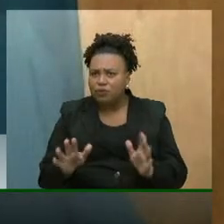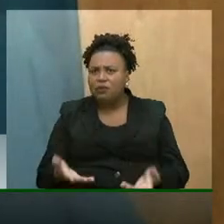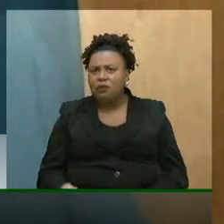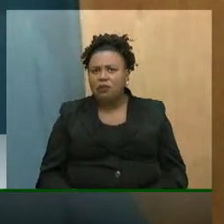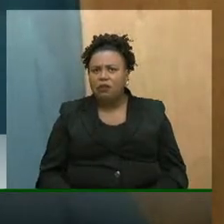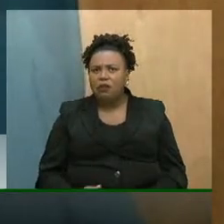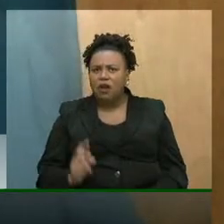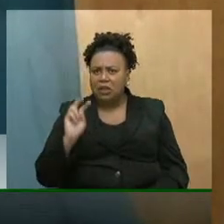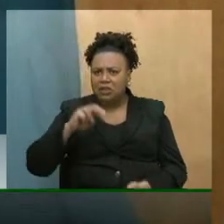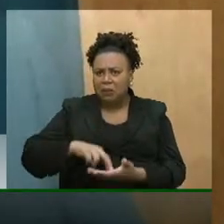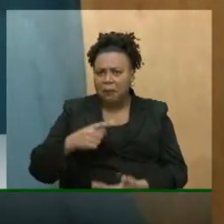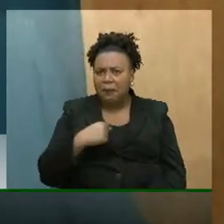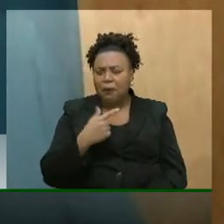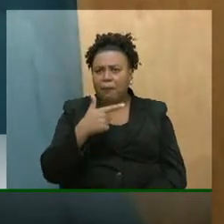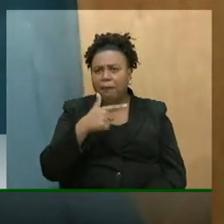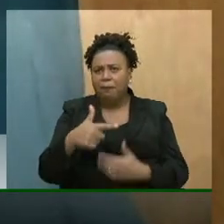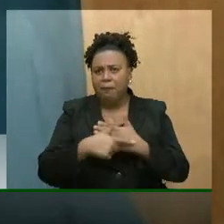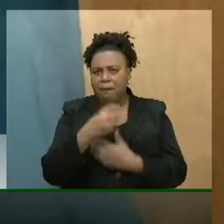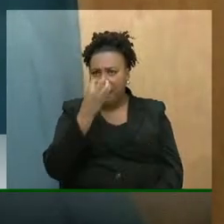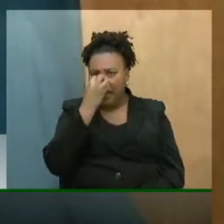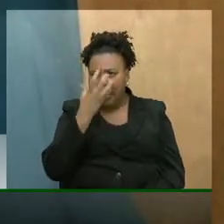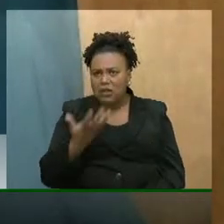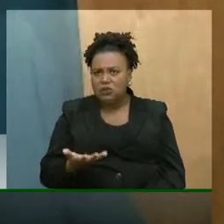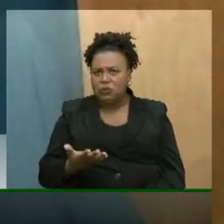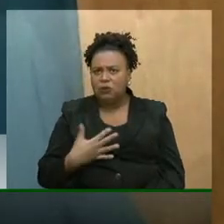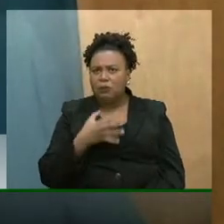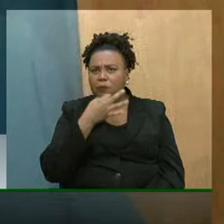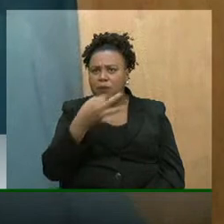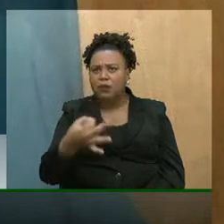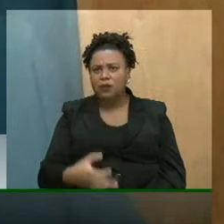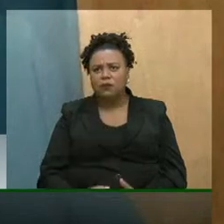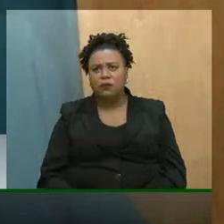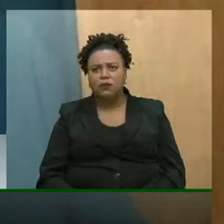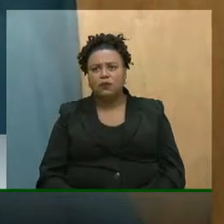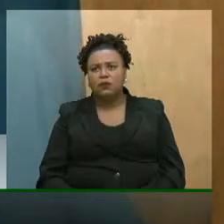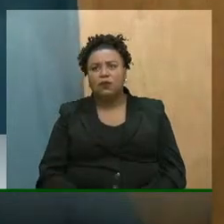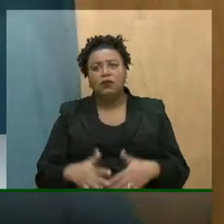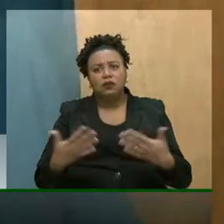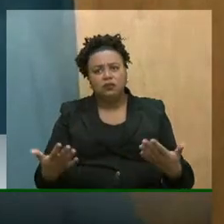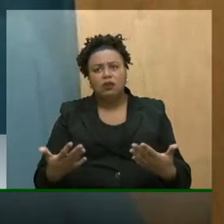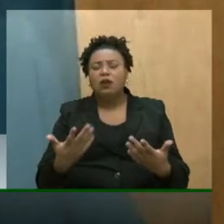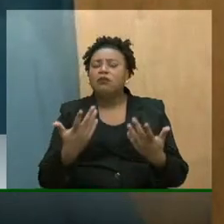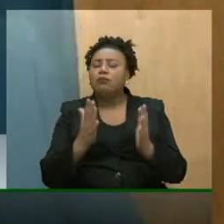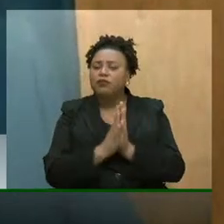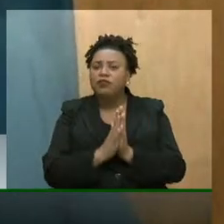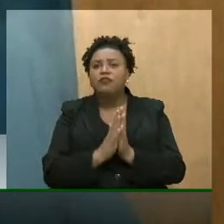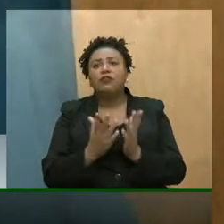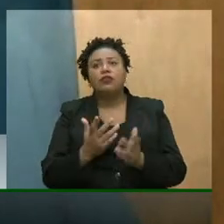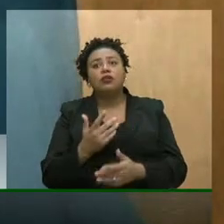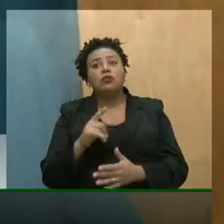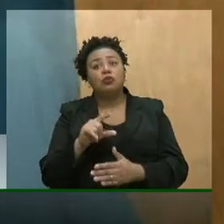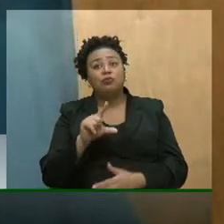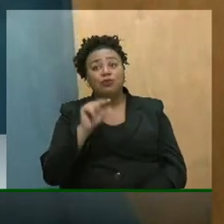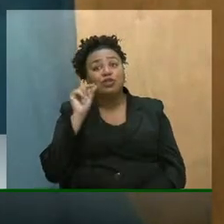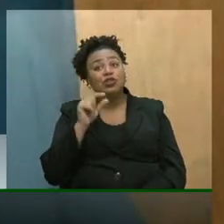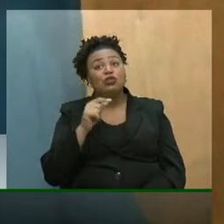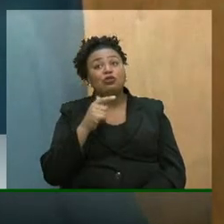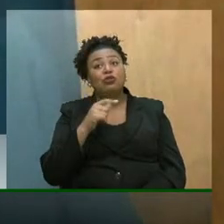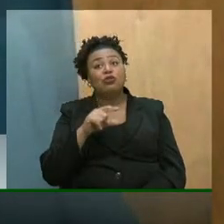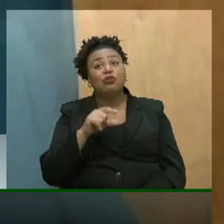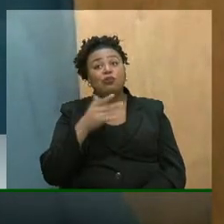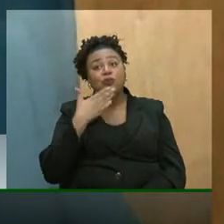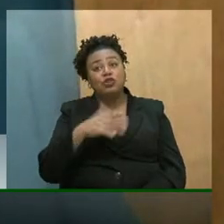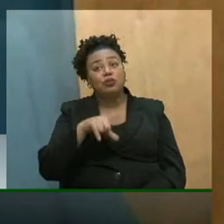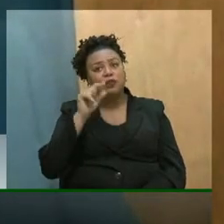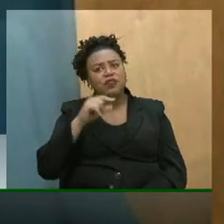Estamos aqui fazendo papel de palhaços, é a minha opinião. Então, vamos derrubar pedido de preferência e vamos votar emenda por